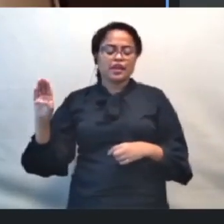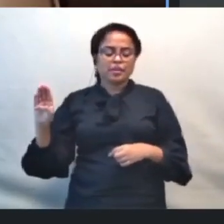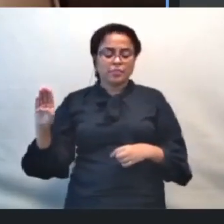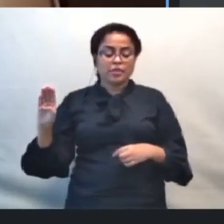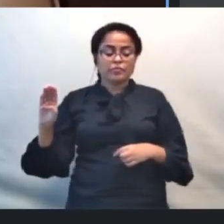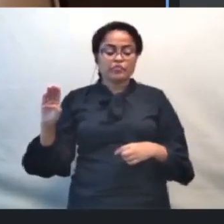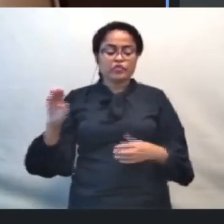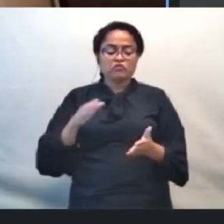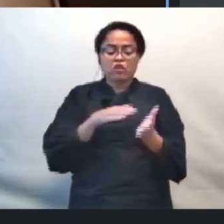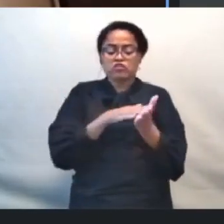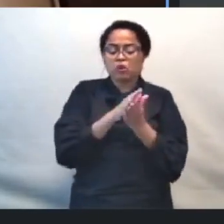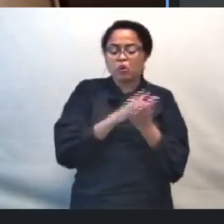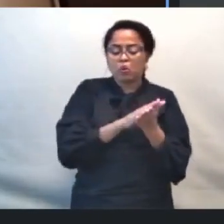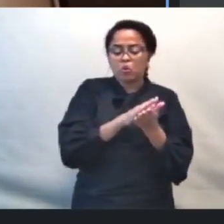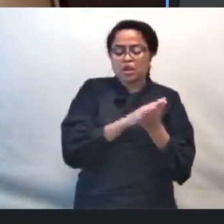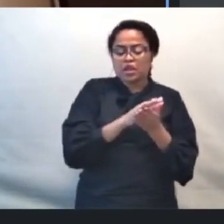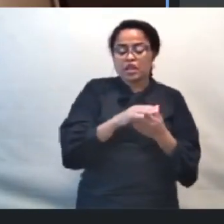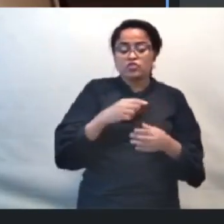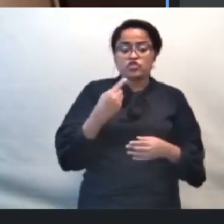folha de pessoal de